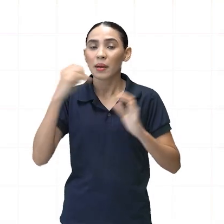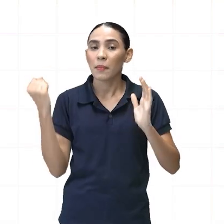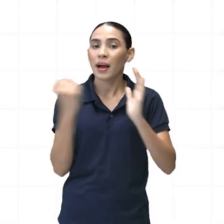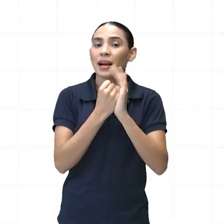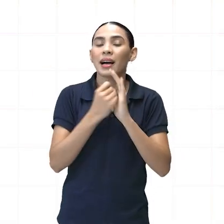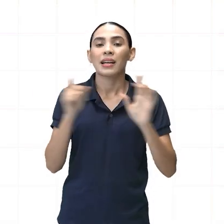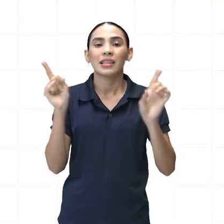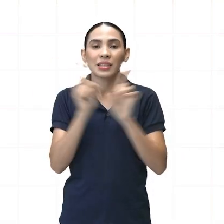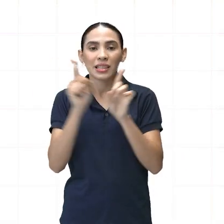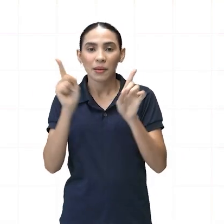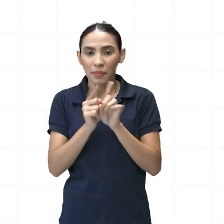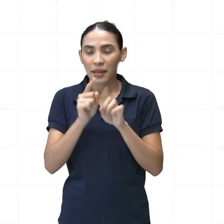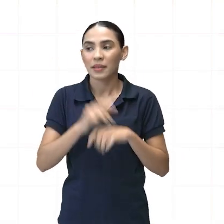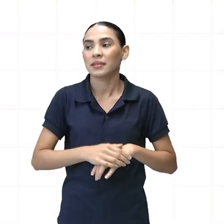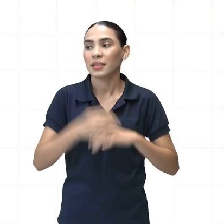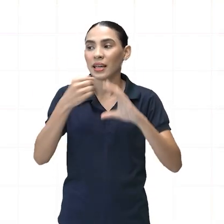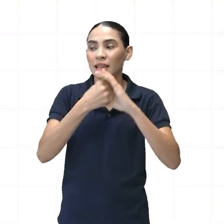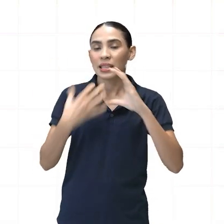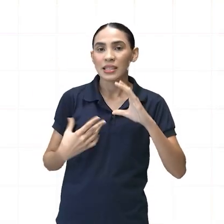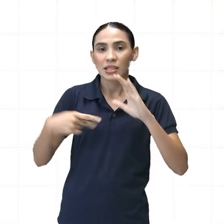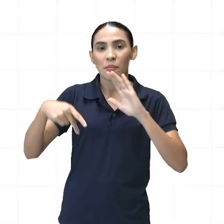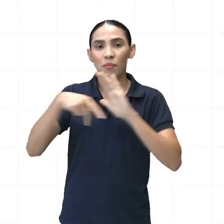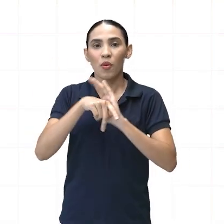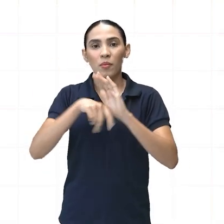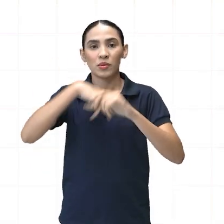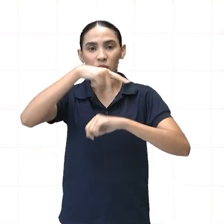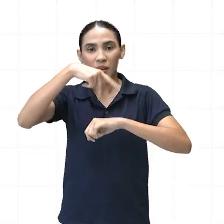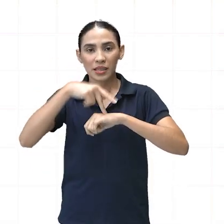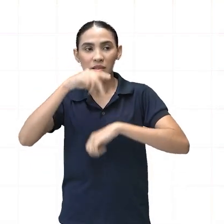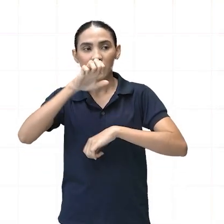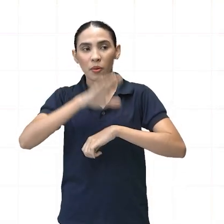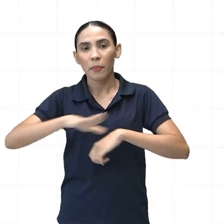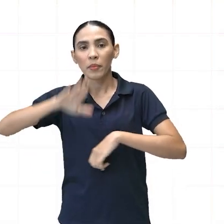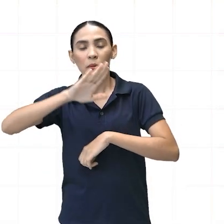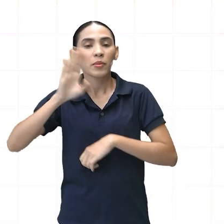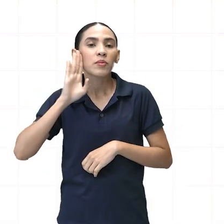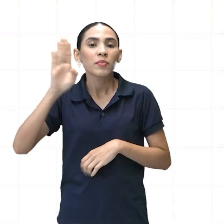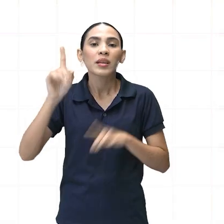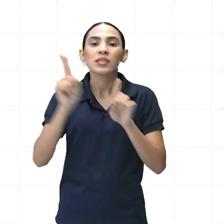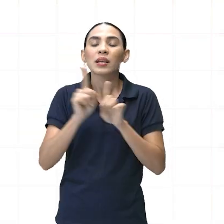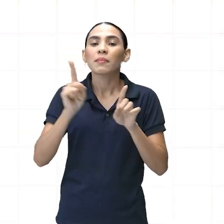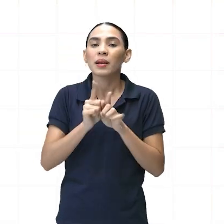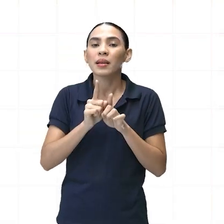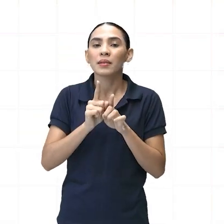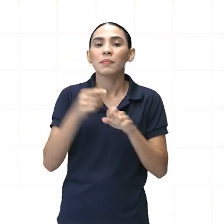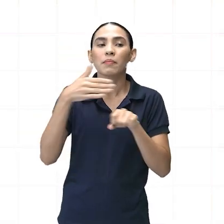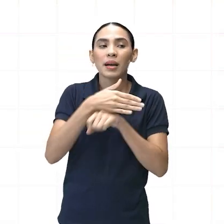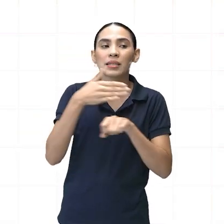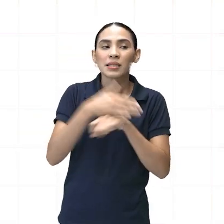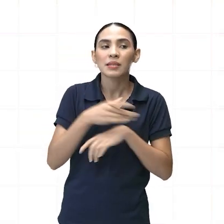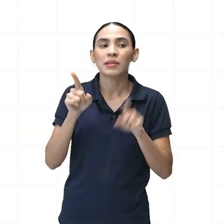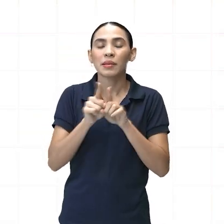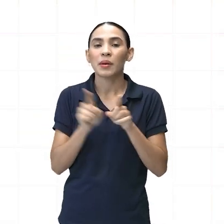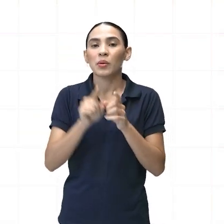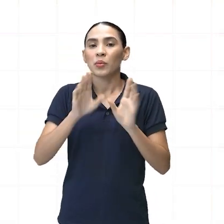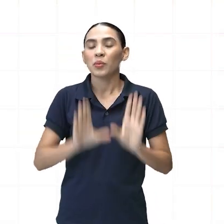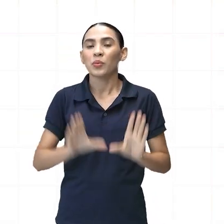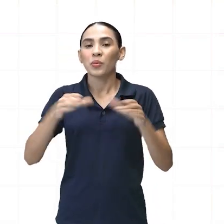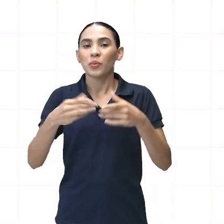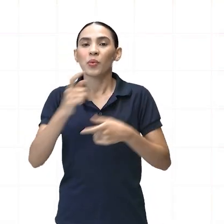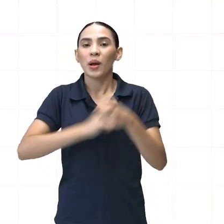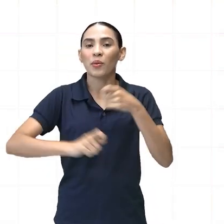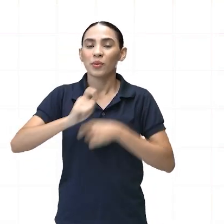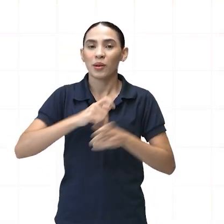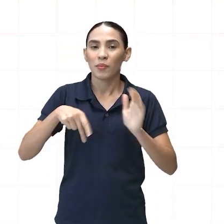marcando bastante esses aspectos nos países europeus, principalmente os países que fazem parte aí do bloco